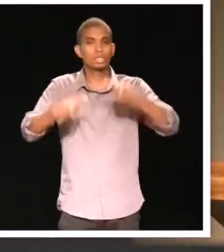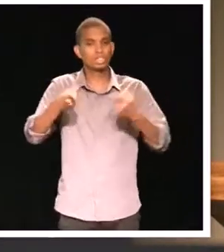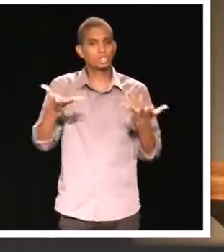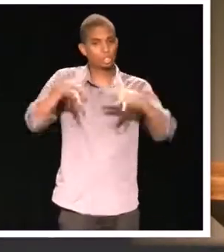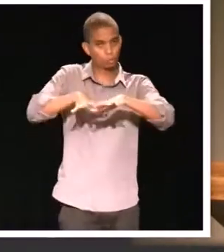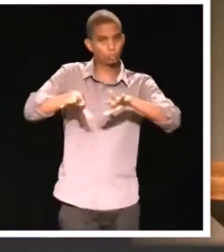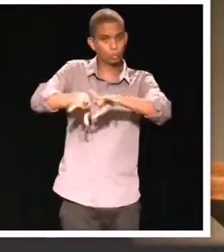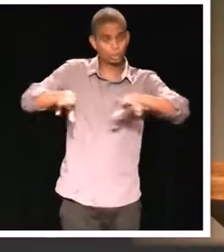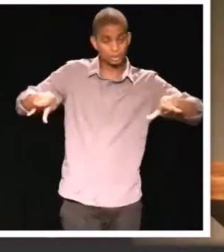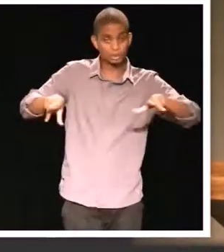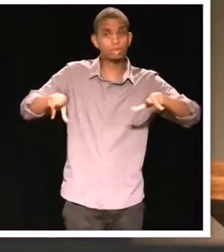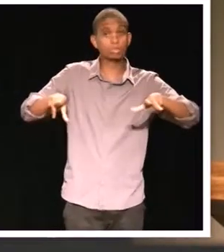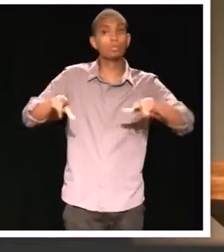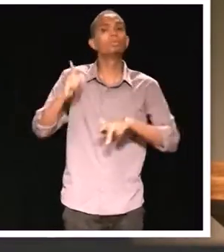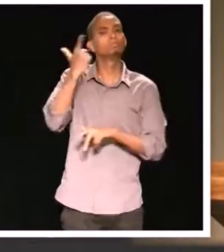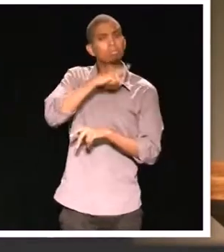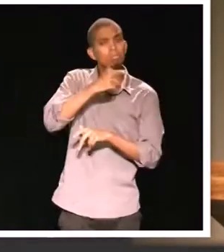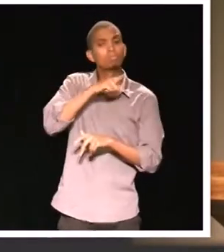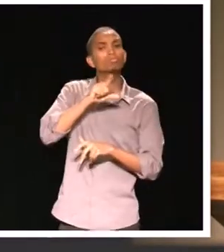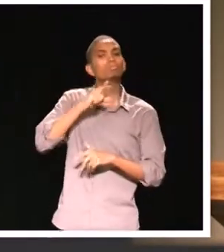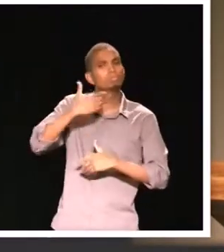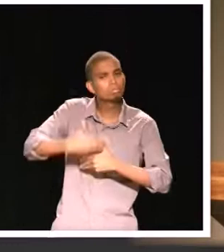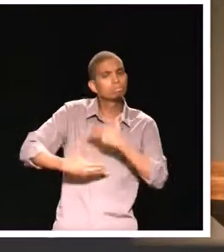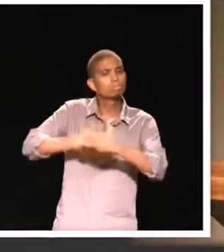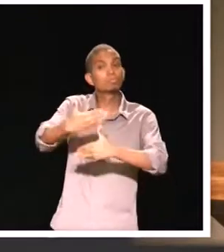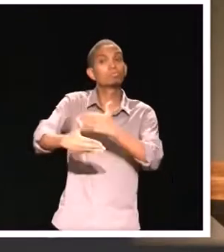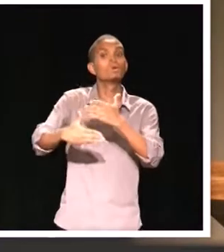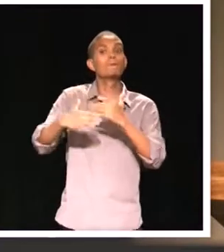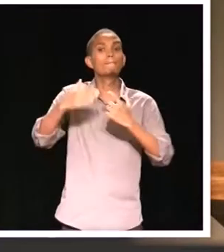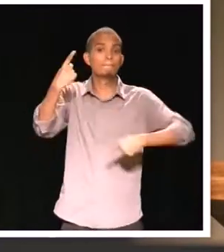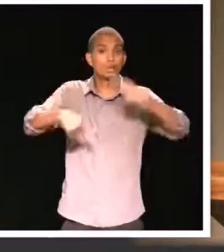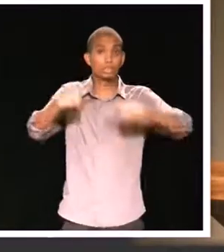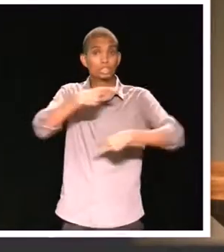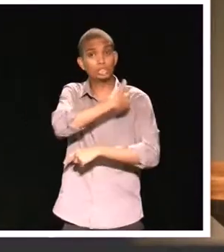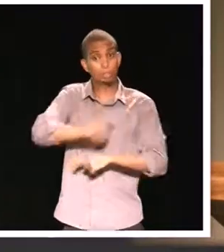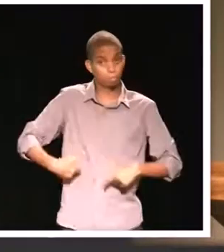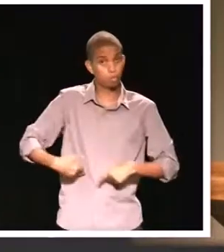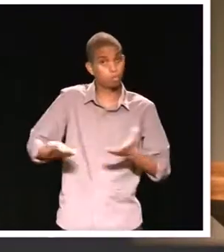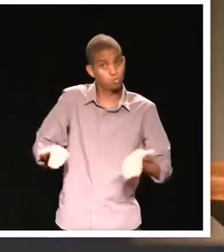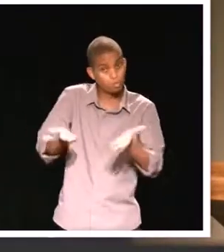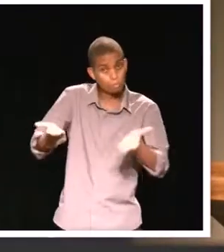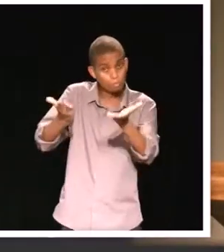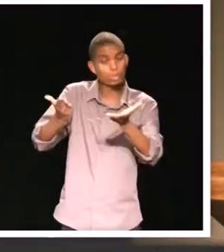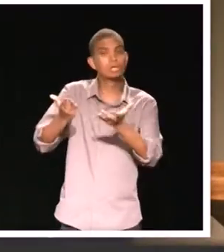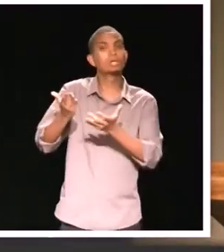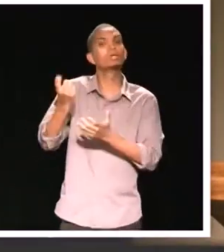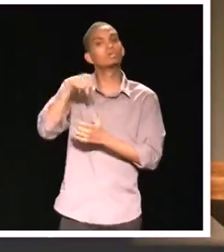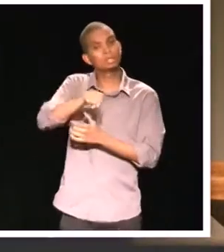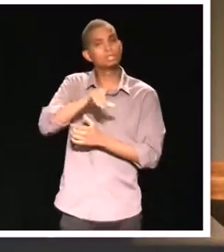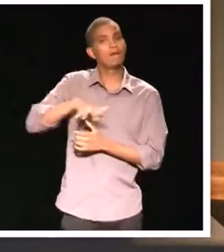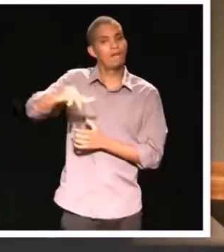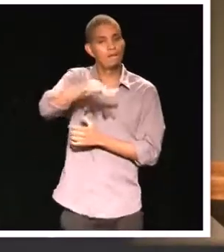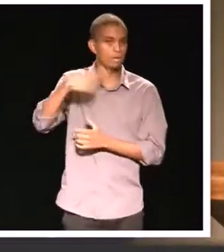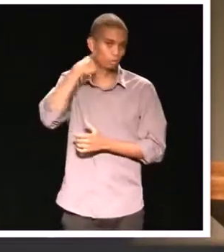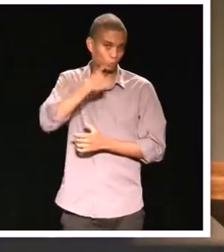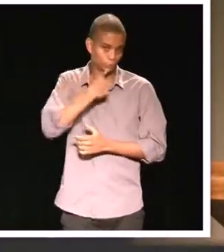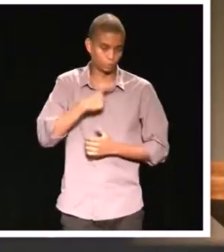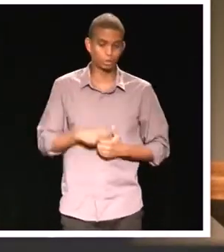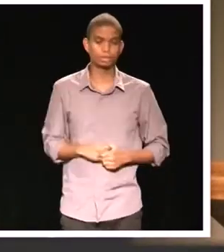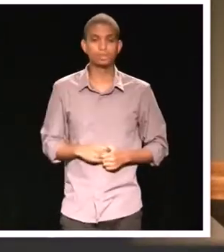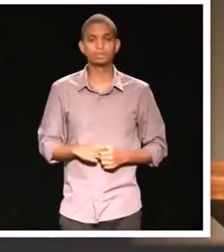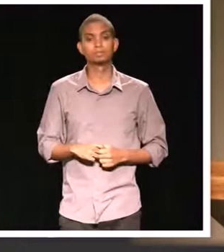inclusão, os que melhor acompanham as políticas públicas de promoção no campo da surdez.